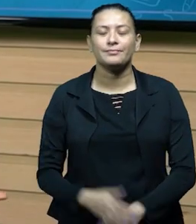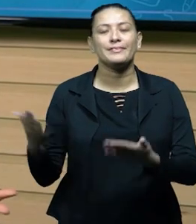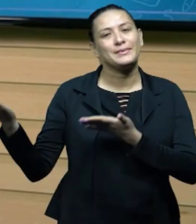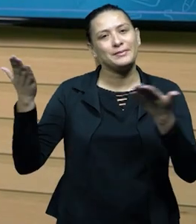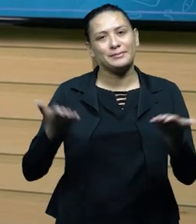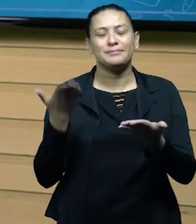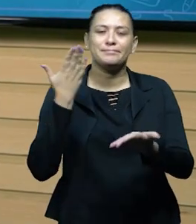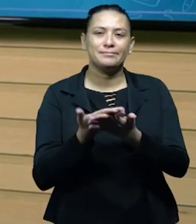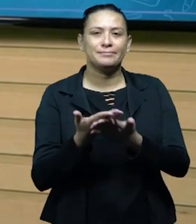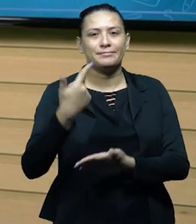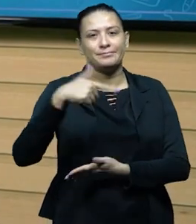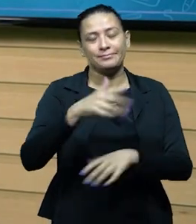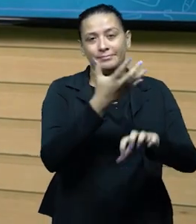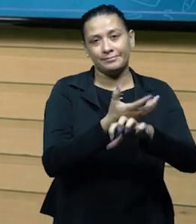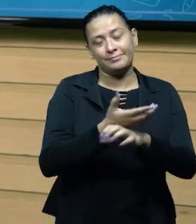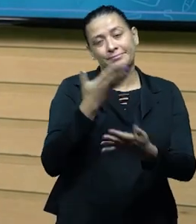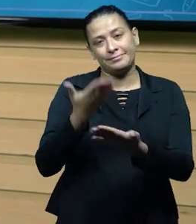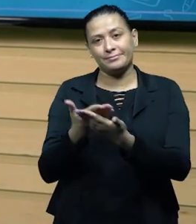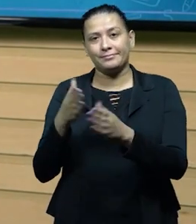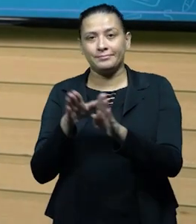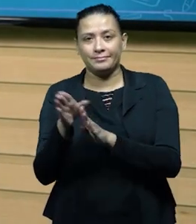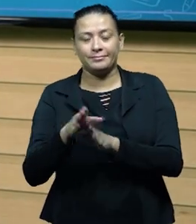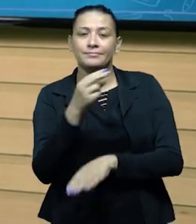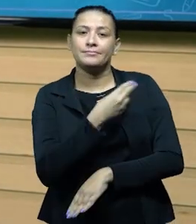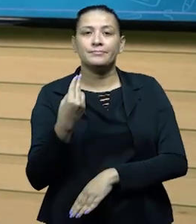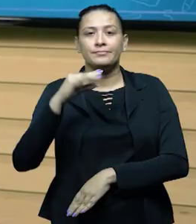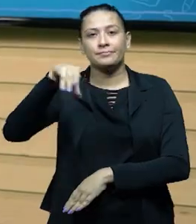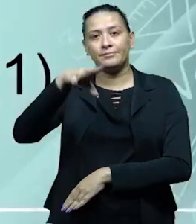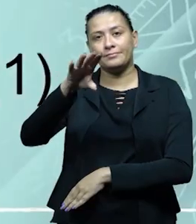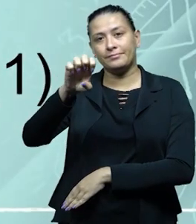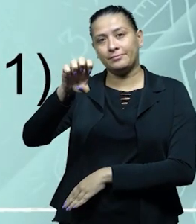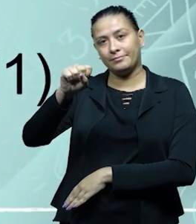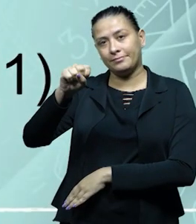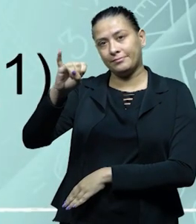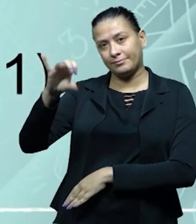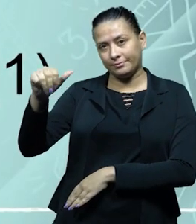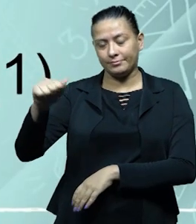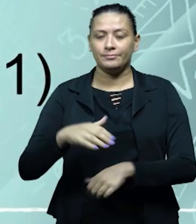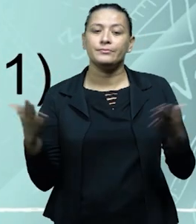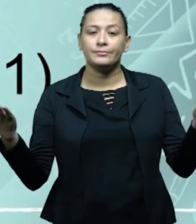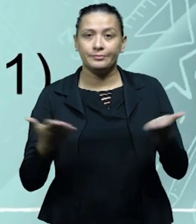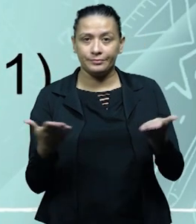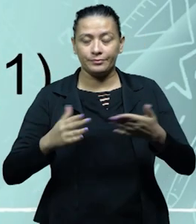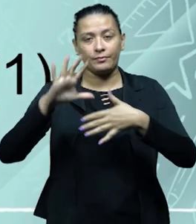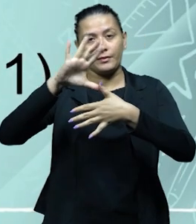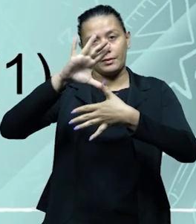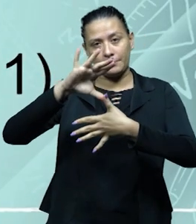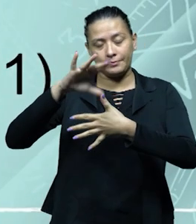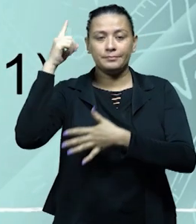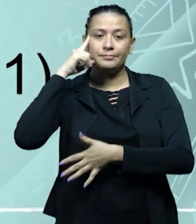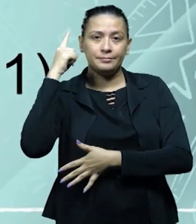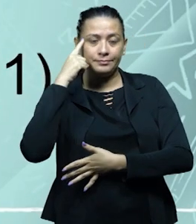bem-vindos a mais uma aula de estudo orientado eu sou a professora Jéssica E hoje nós veremos mapas